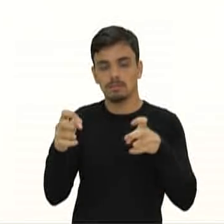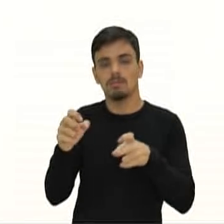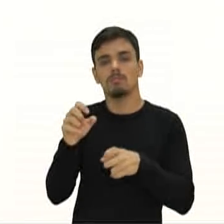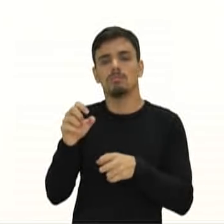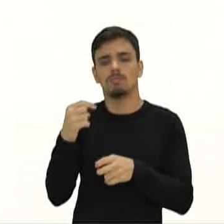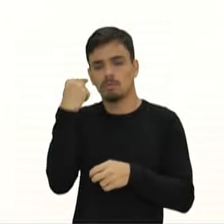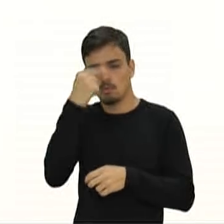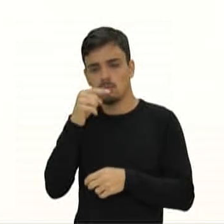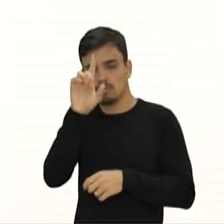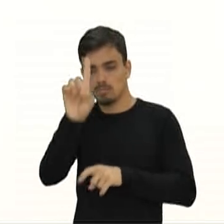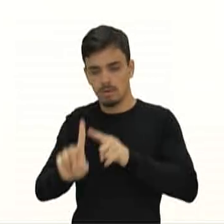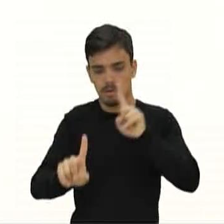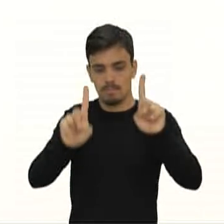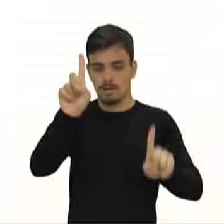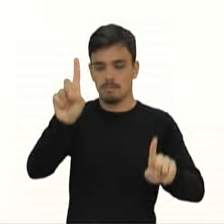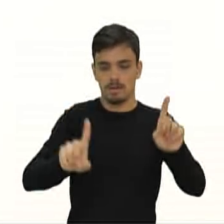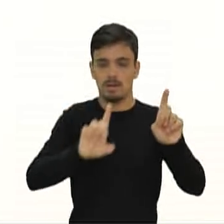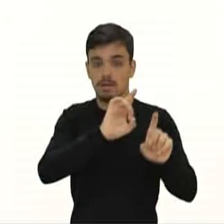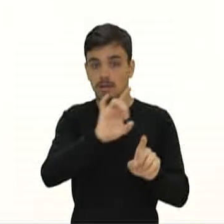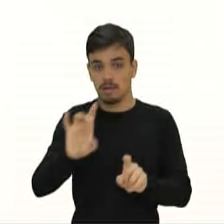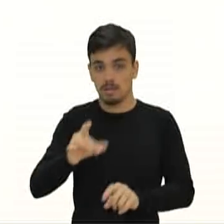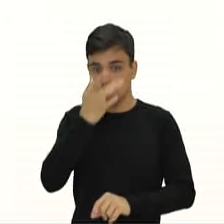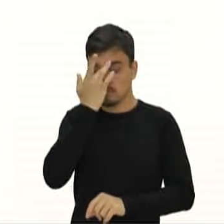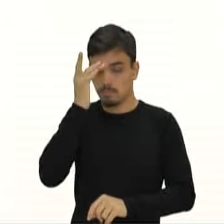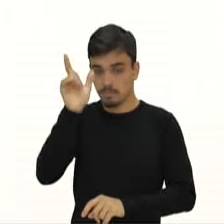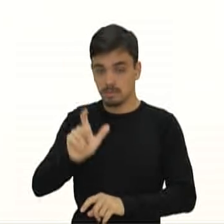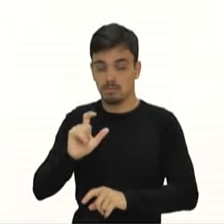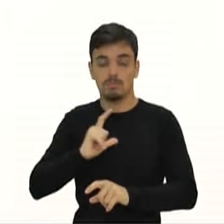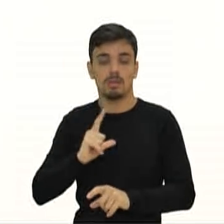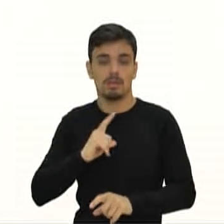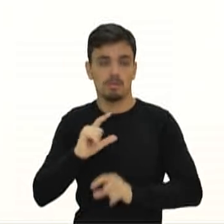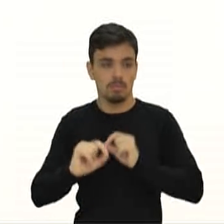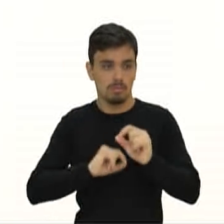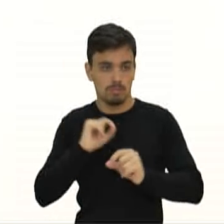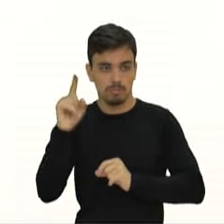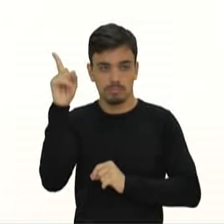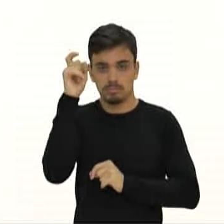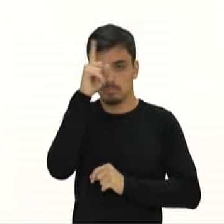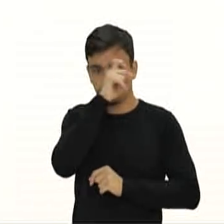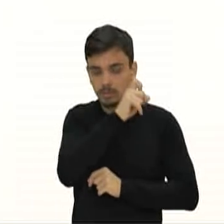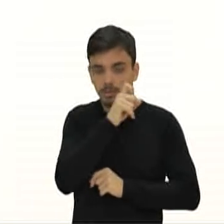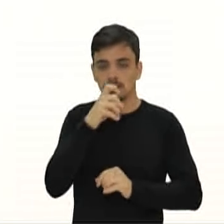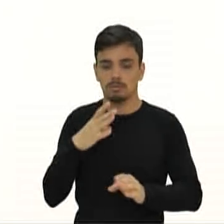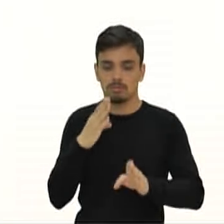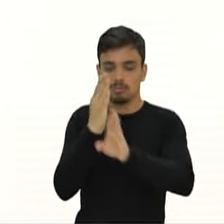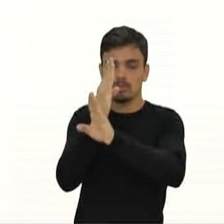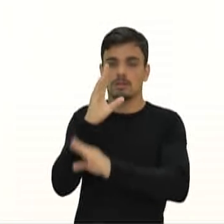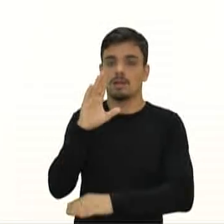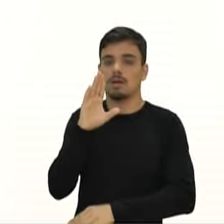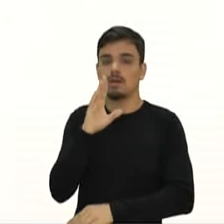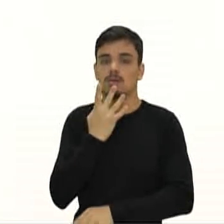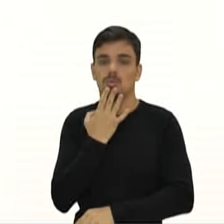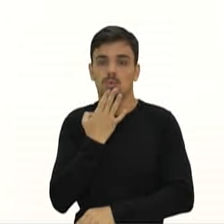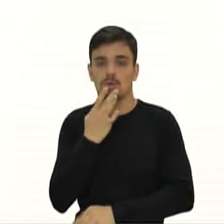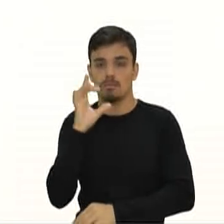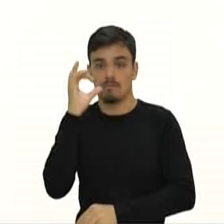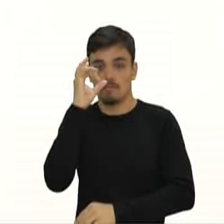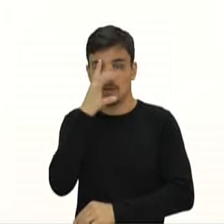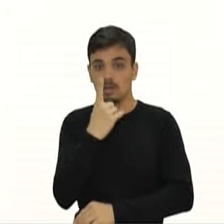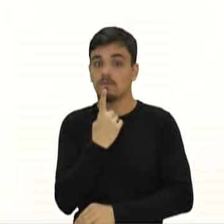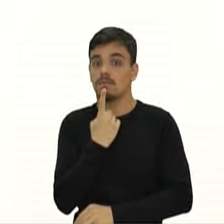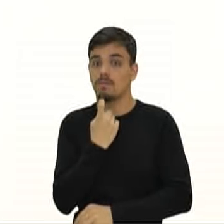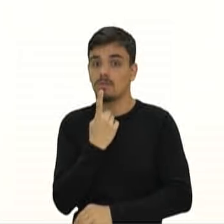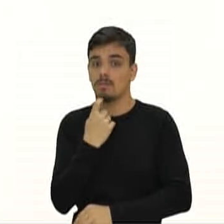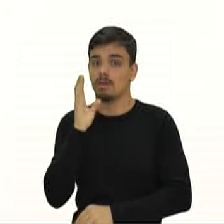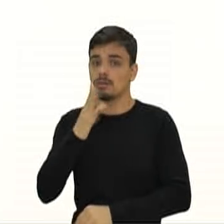de cada pessoa, entretanto temos, o primeiro termo, dificuldade de distinguir cores, verde e vermelha. Opa,